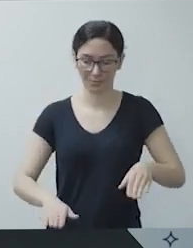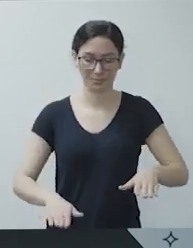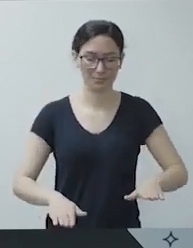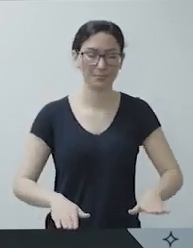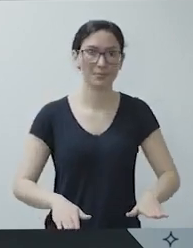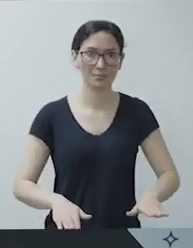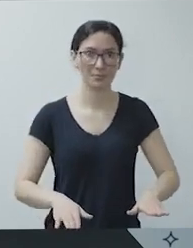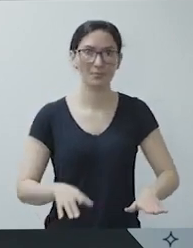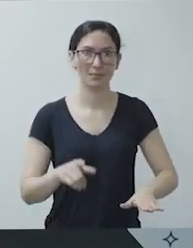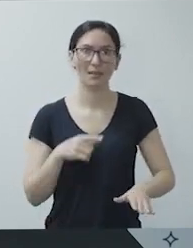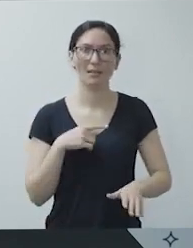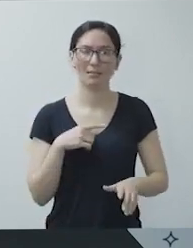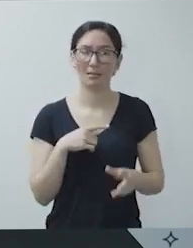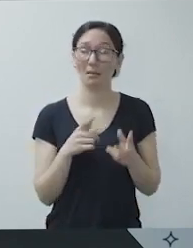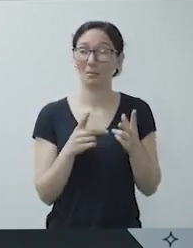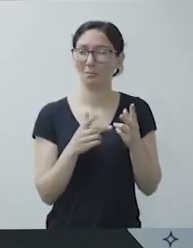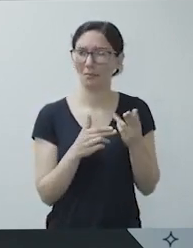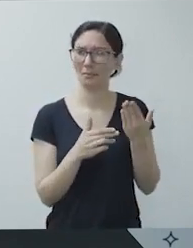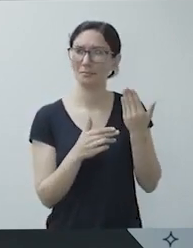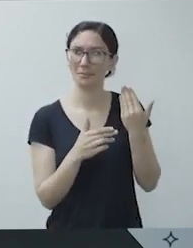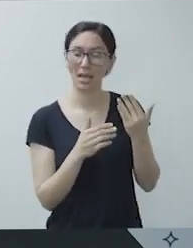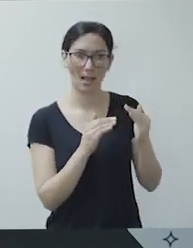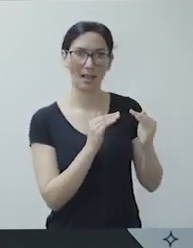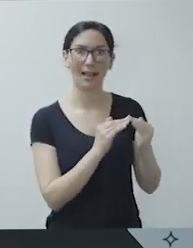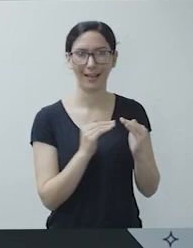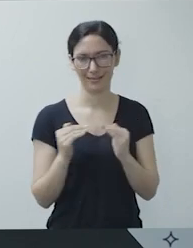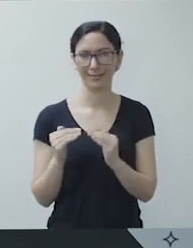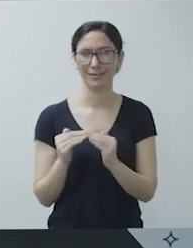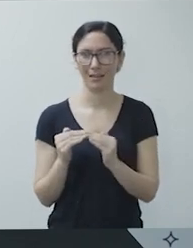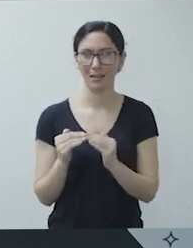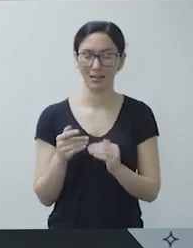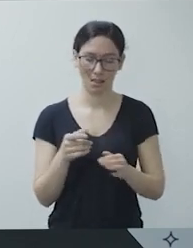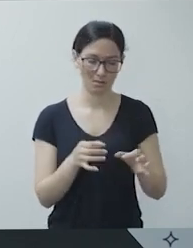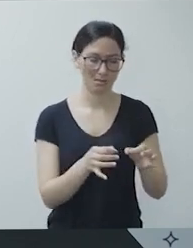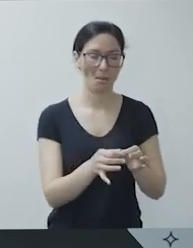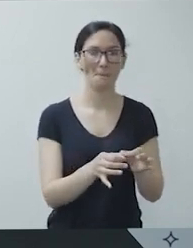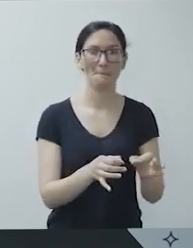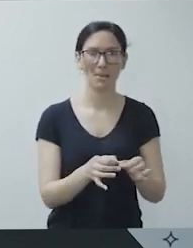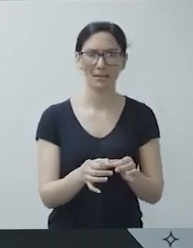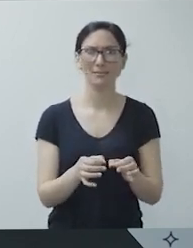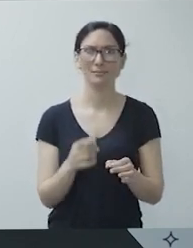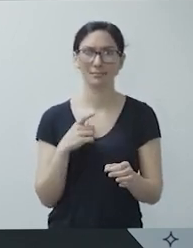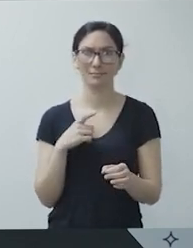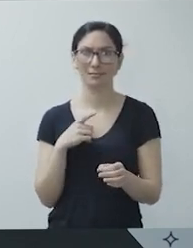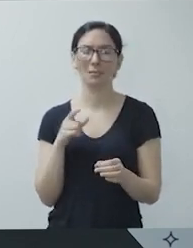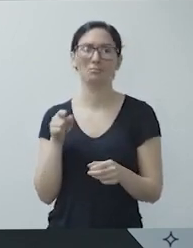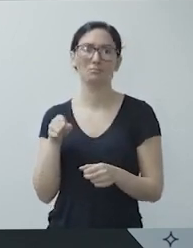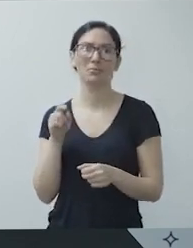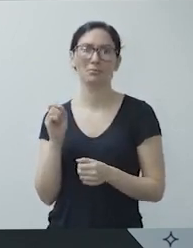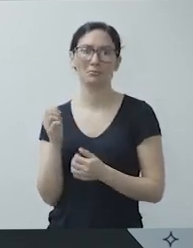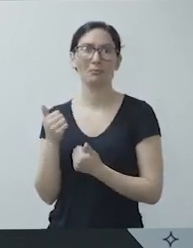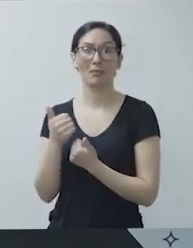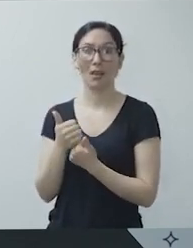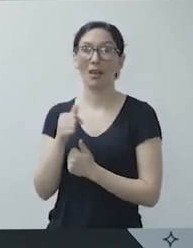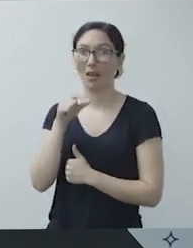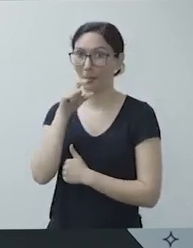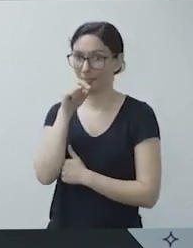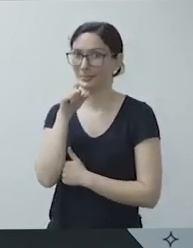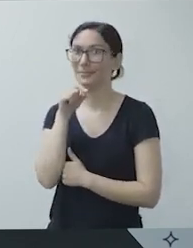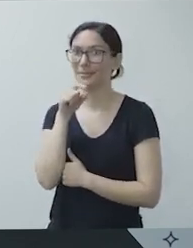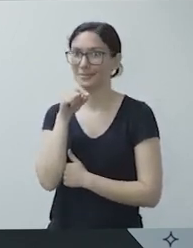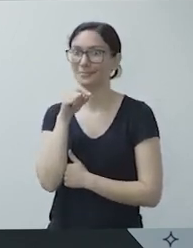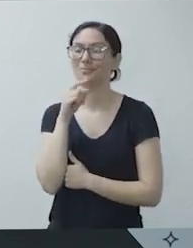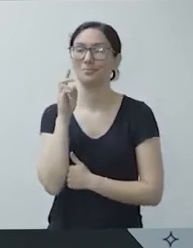as tampinhas para a gente representar a quantidade de passarinhos. Então, em uma casinha eu tinha 1, 2